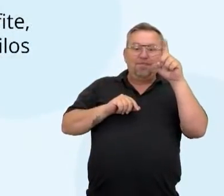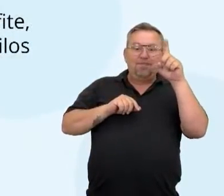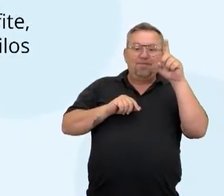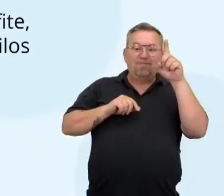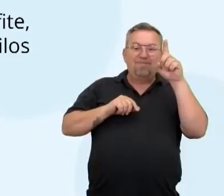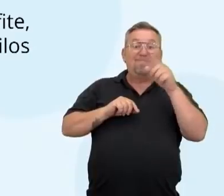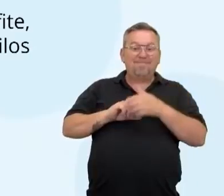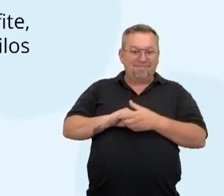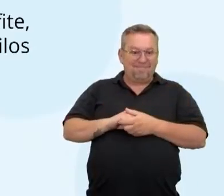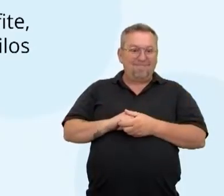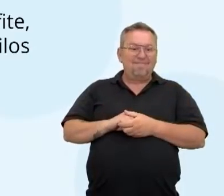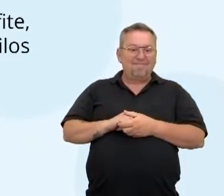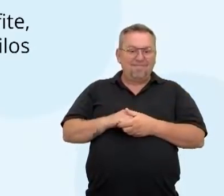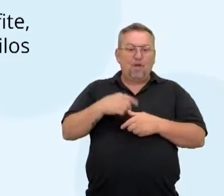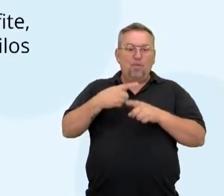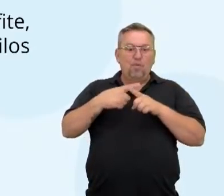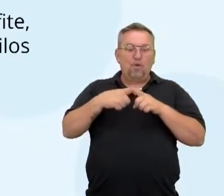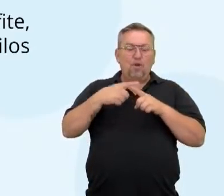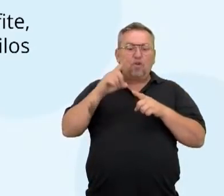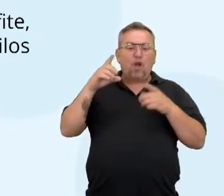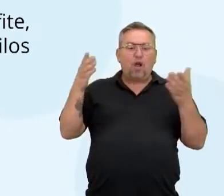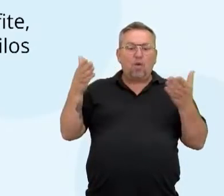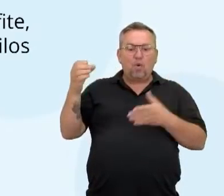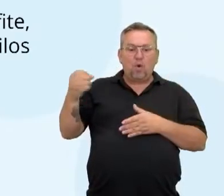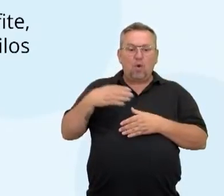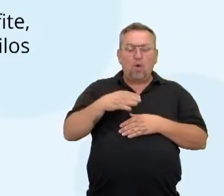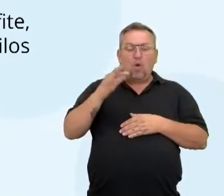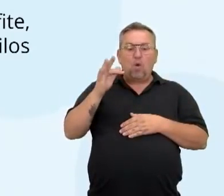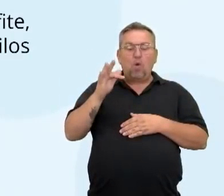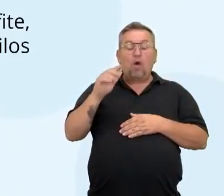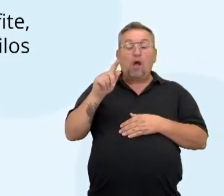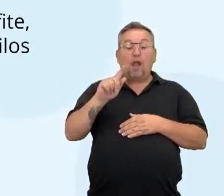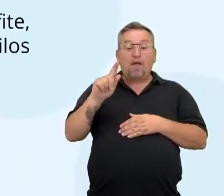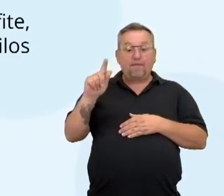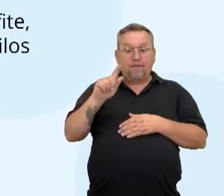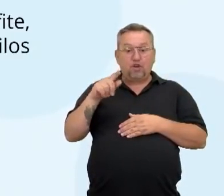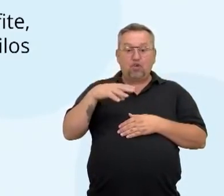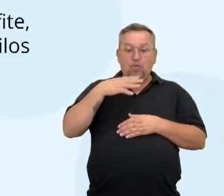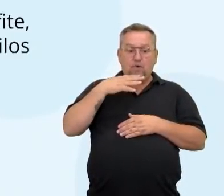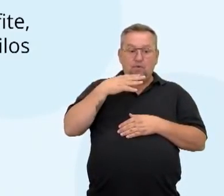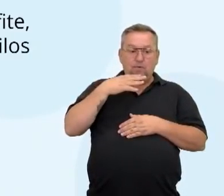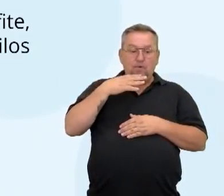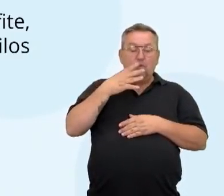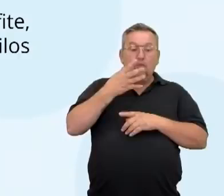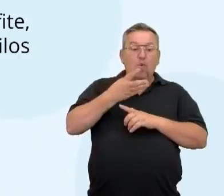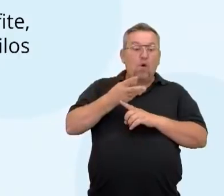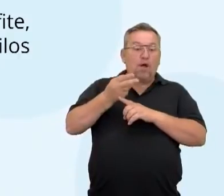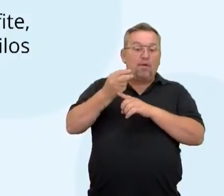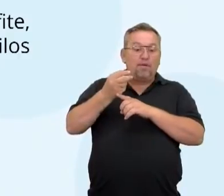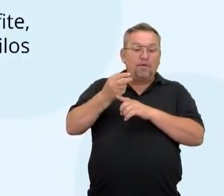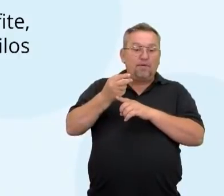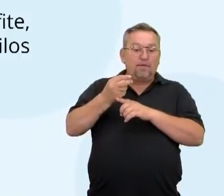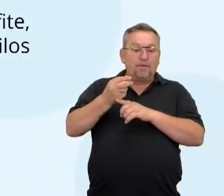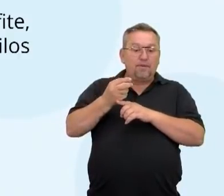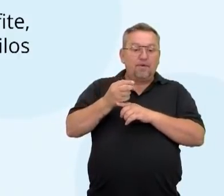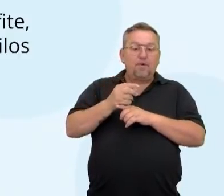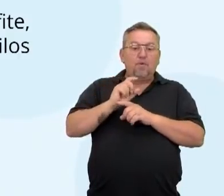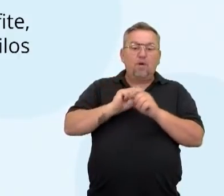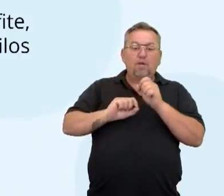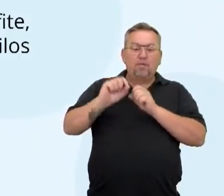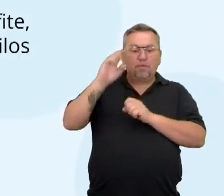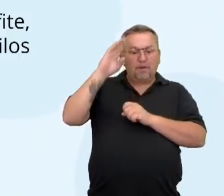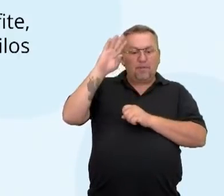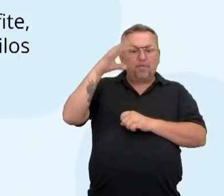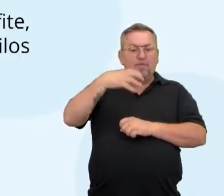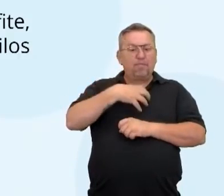pichação? Porque só recentemente o grafite passou a ser reconhecido como arte. E a última questão aí é,